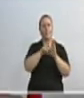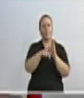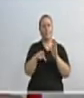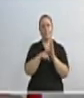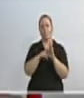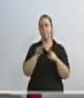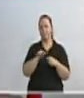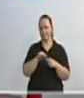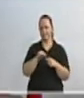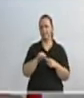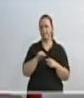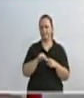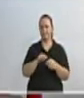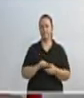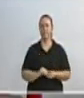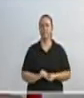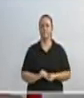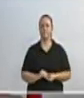municipal.